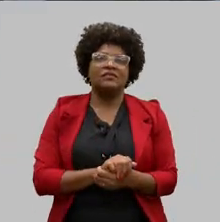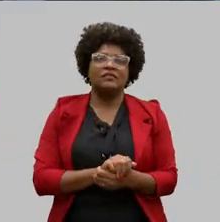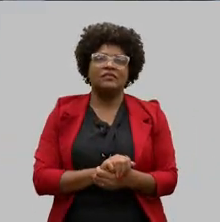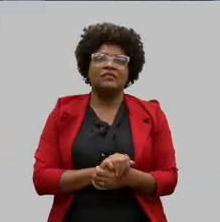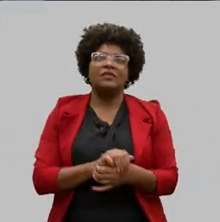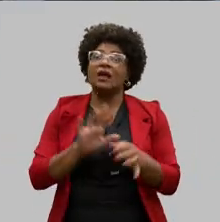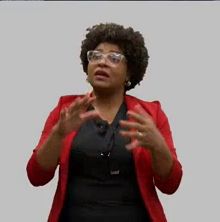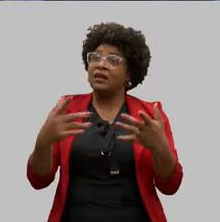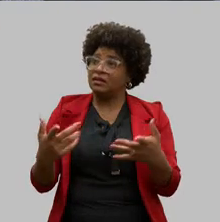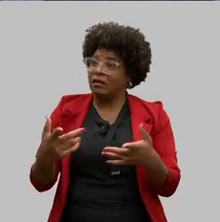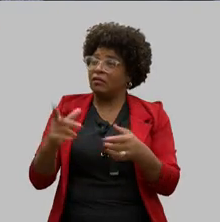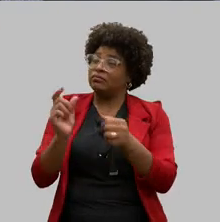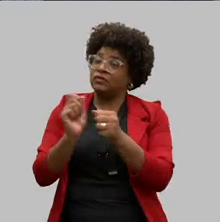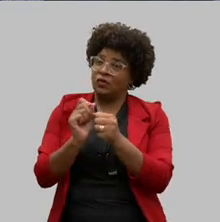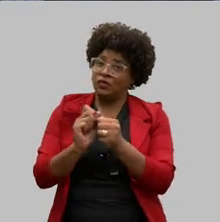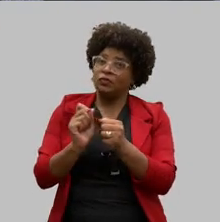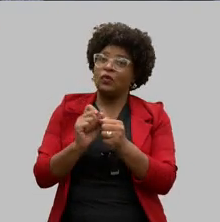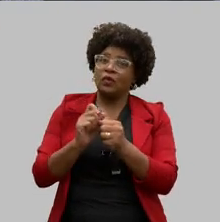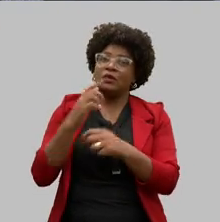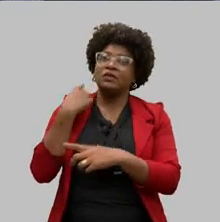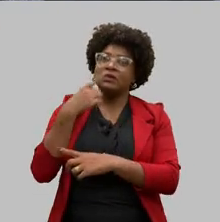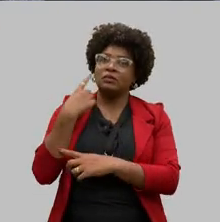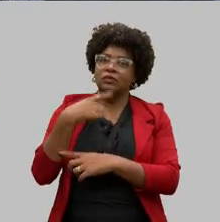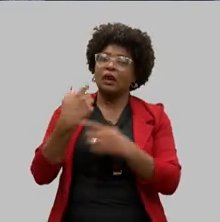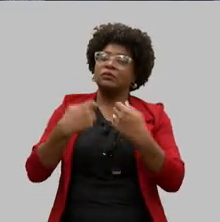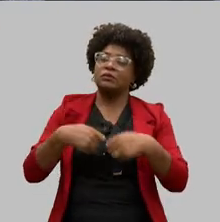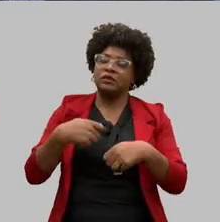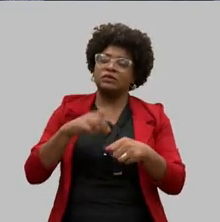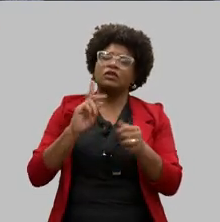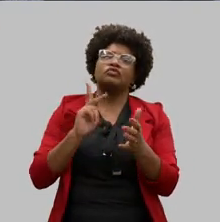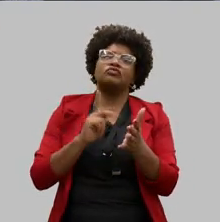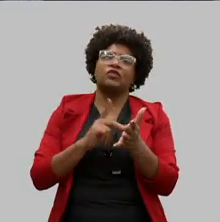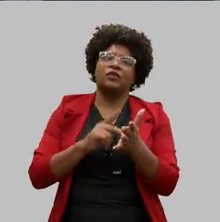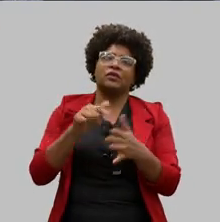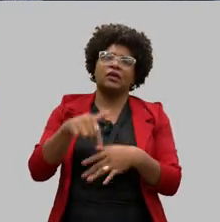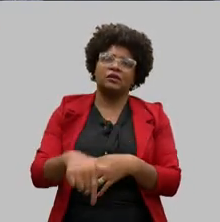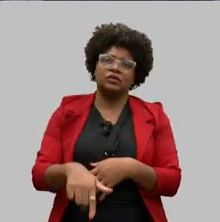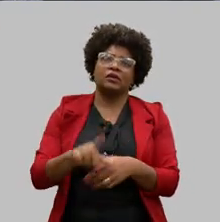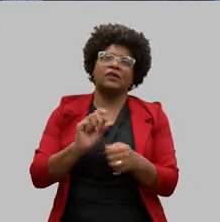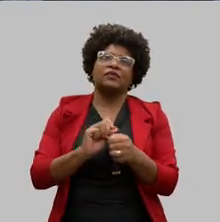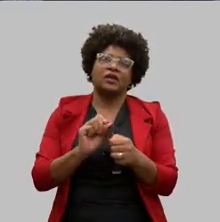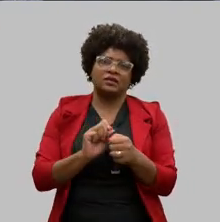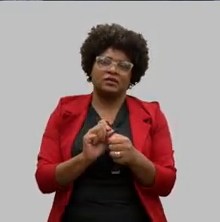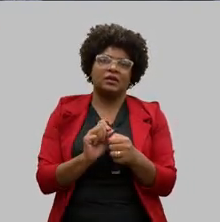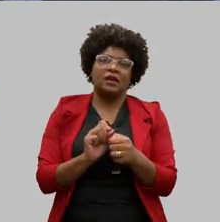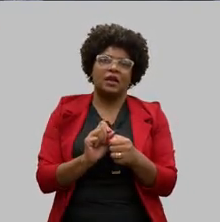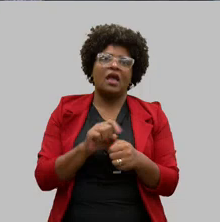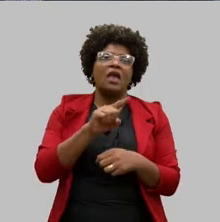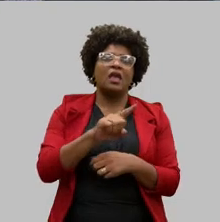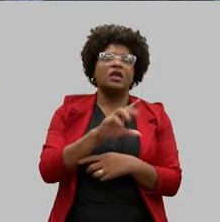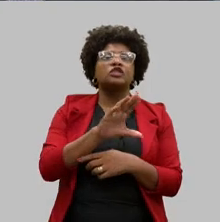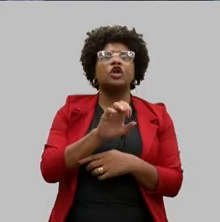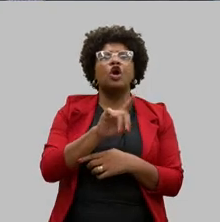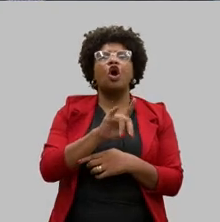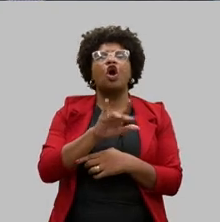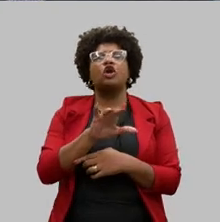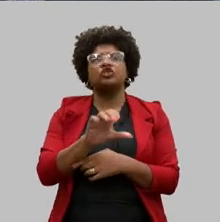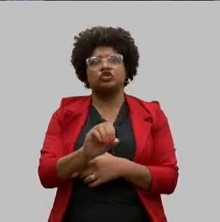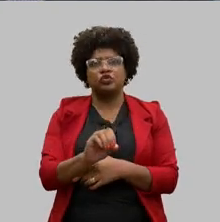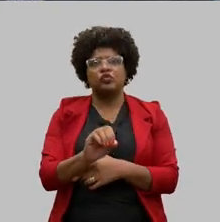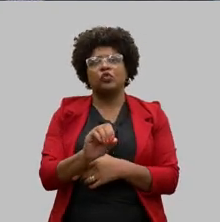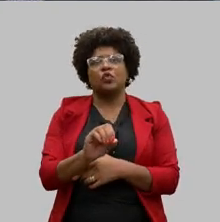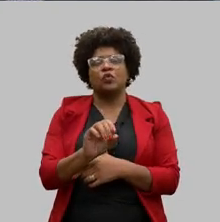ações deputado Cristiano que nós precisamos trabalhar muito aqui na questão aí da do código aí de postura dos Municípios com